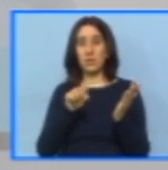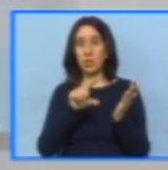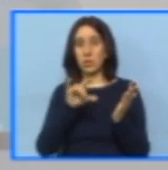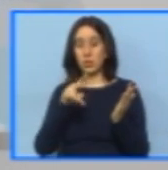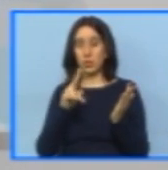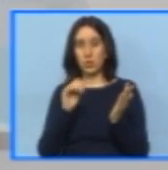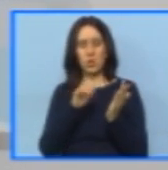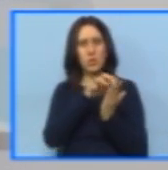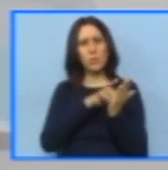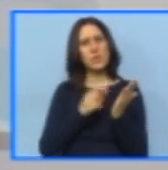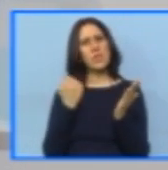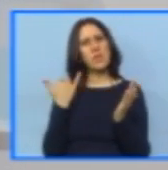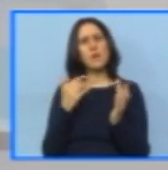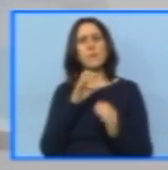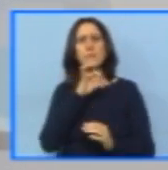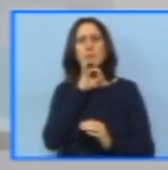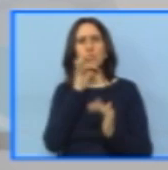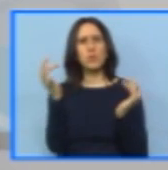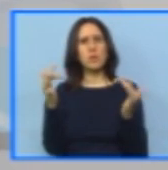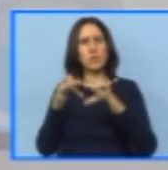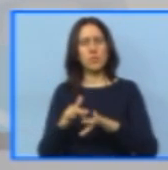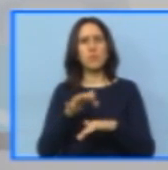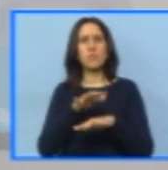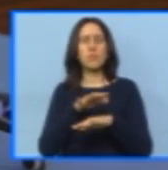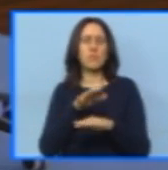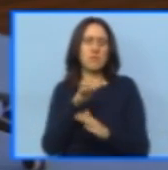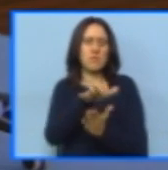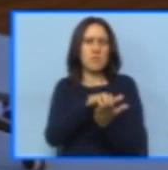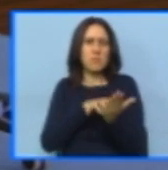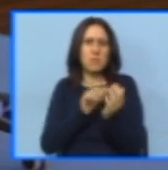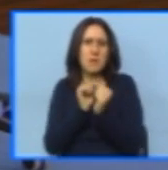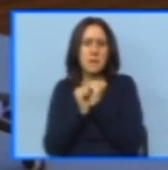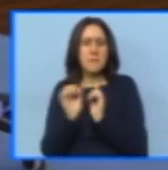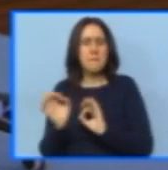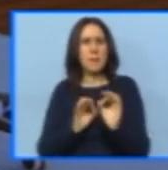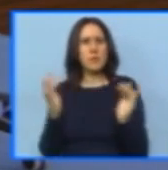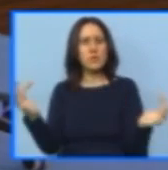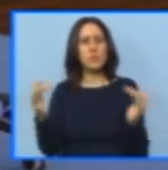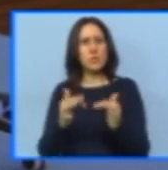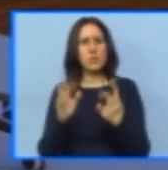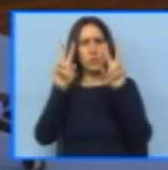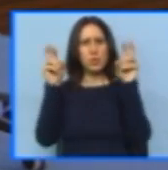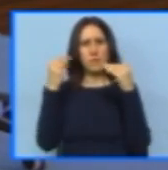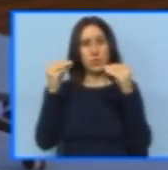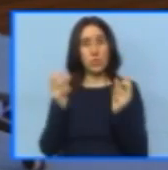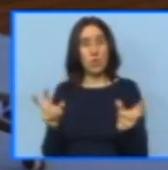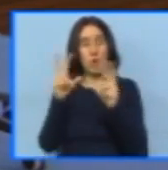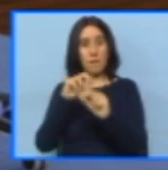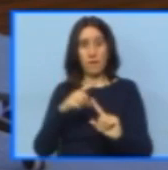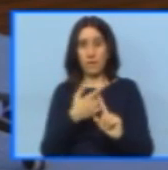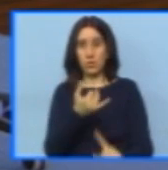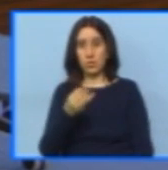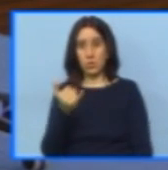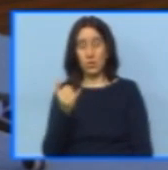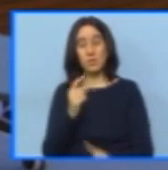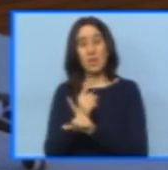dos sinos dos bispos sobre, enfim, os documentos preparatórios do sino sobre a nova evangelização em 2012 e depois a Evangelho